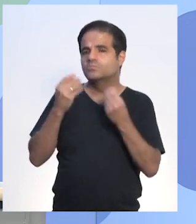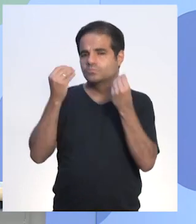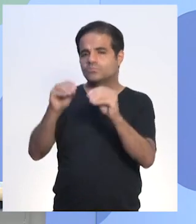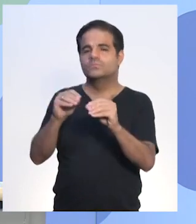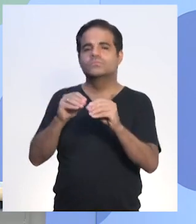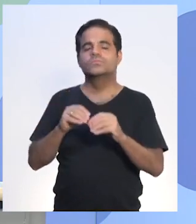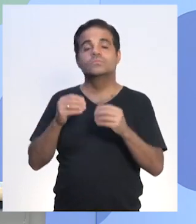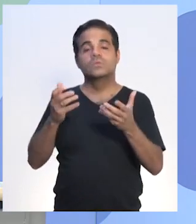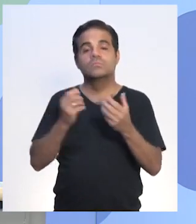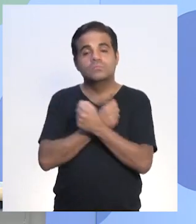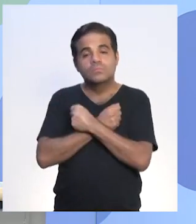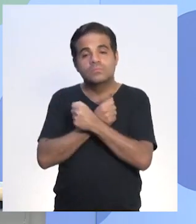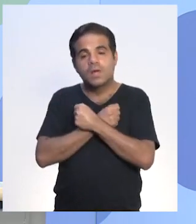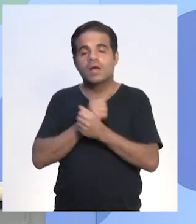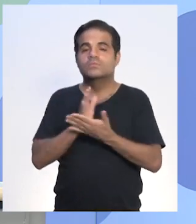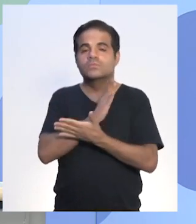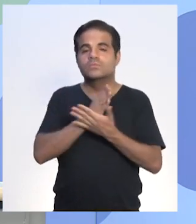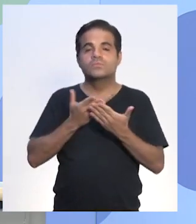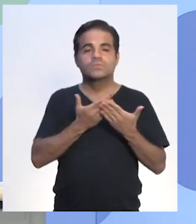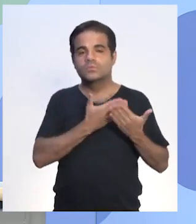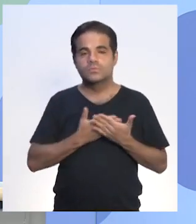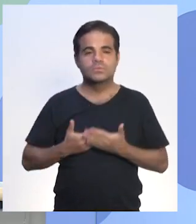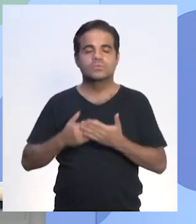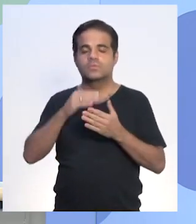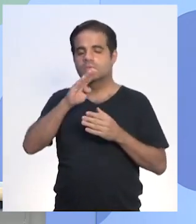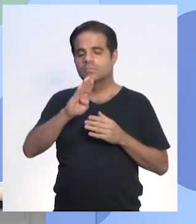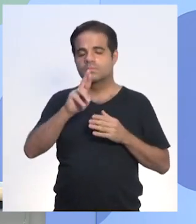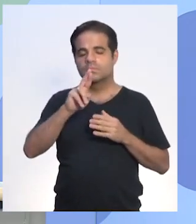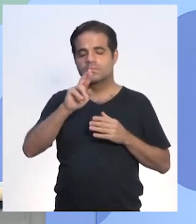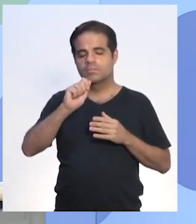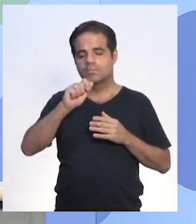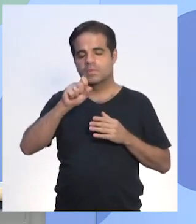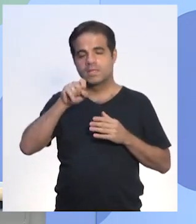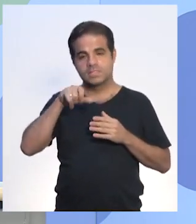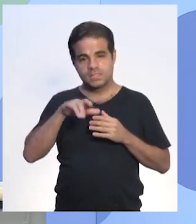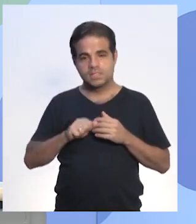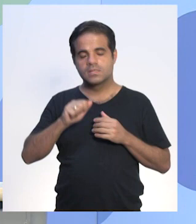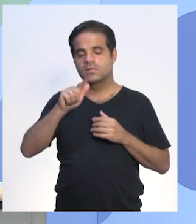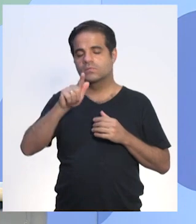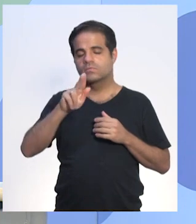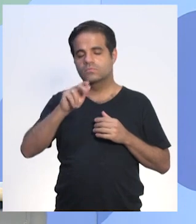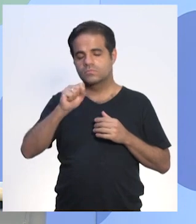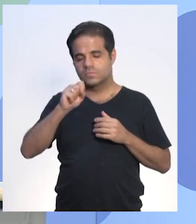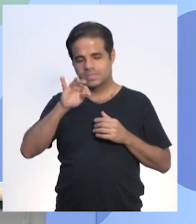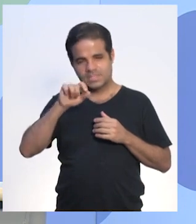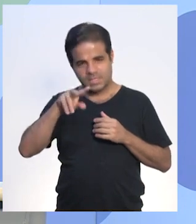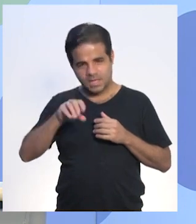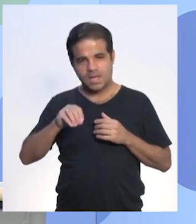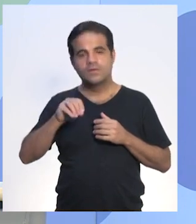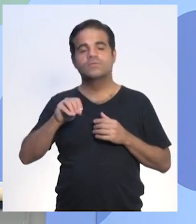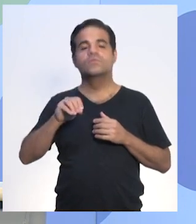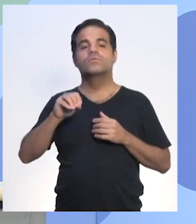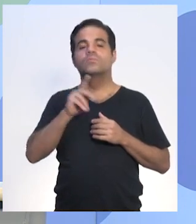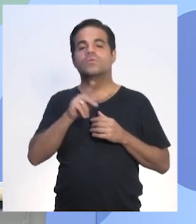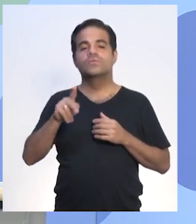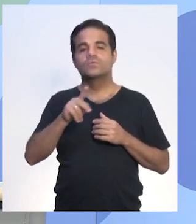bom? Quero mandar um abraço para algumas escolas. Escola Brasília, Escola Gustavo Barroso, Escola